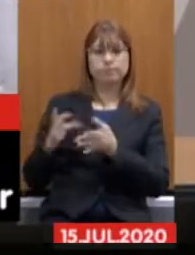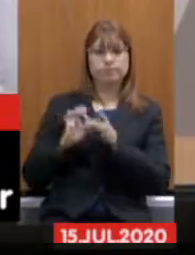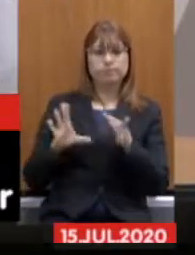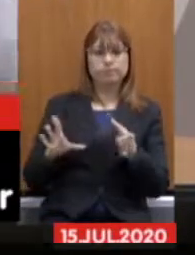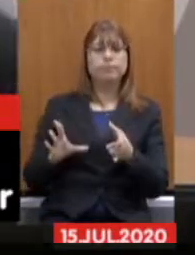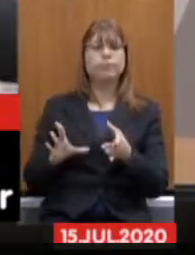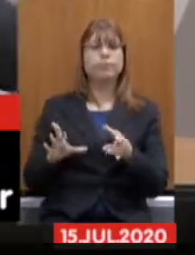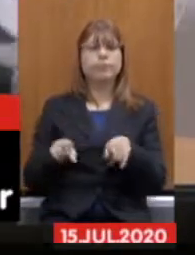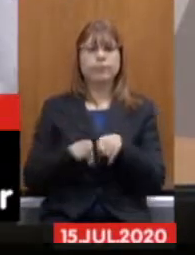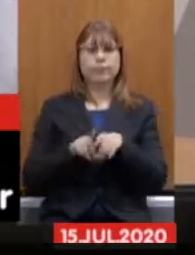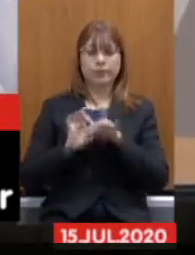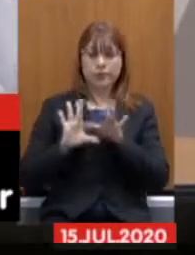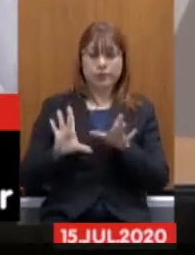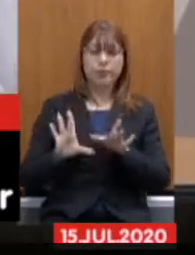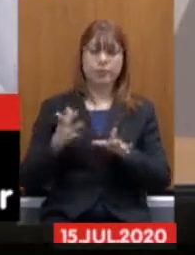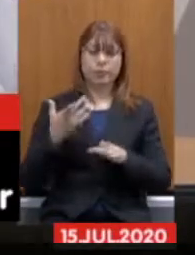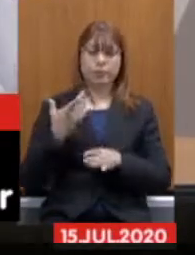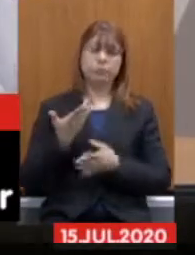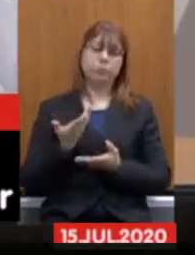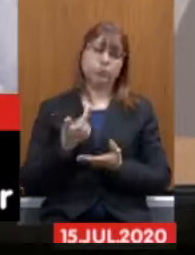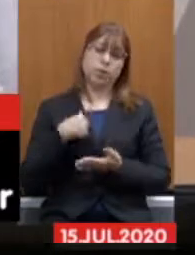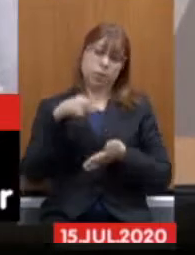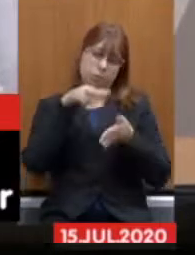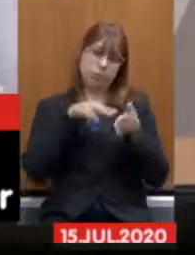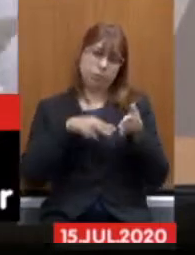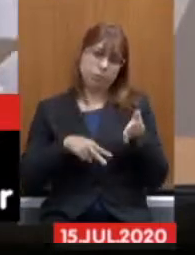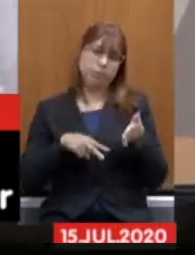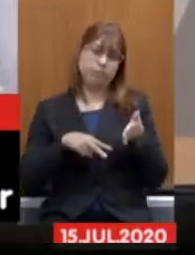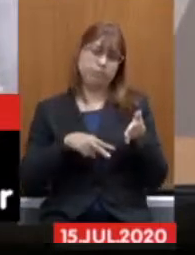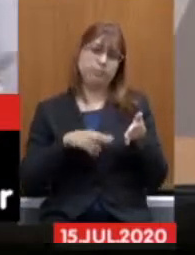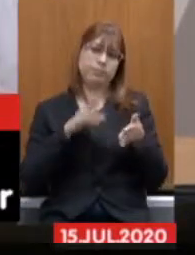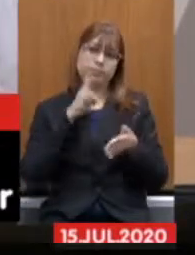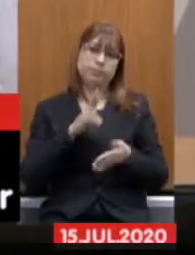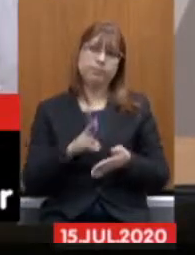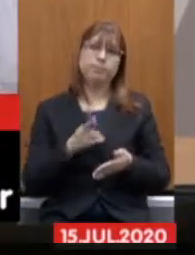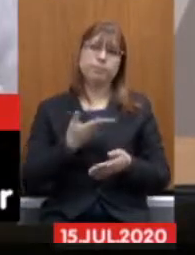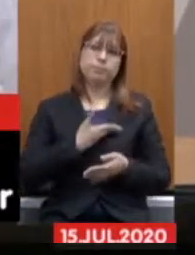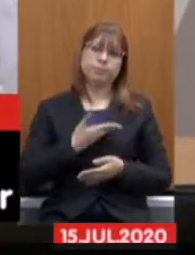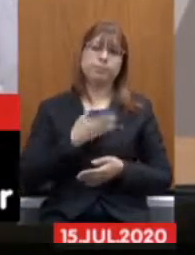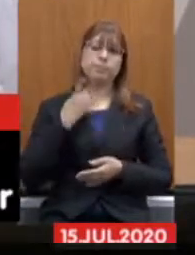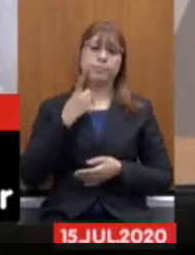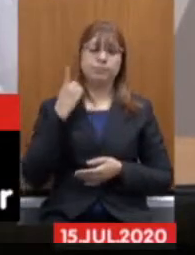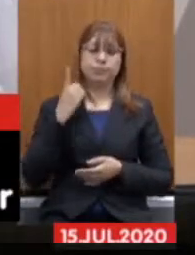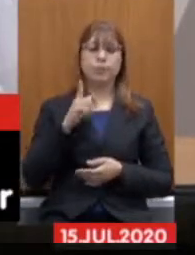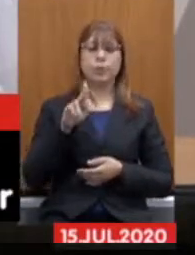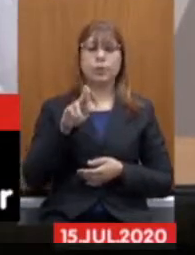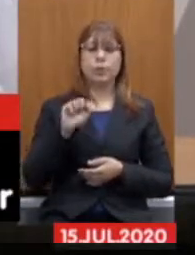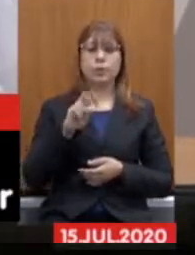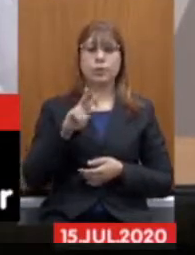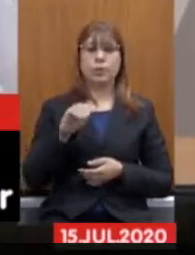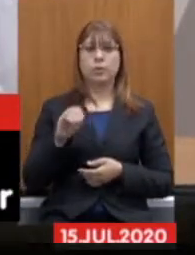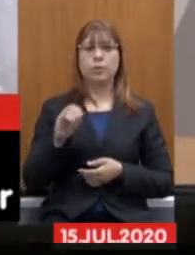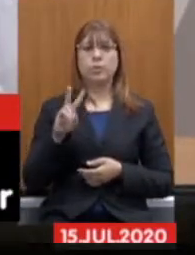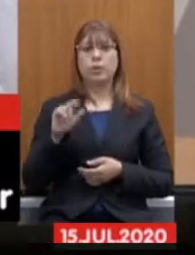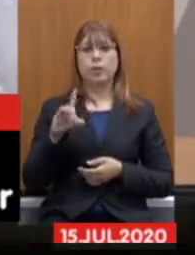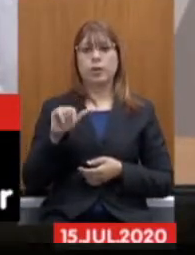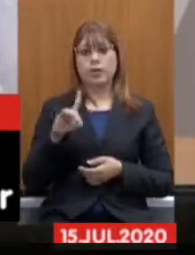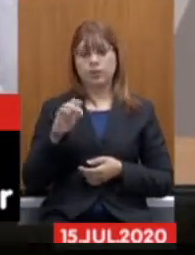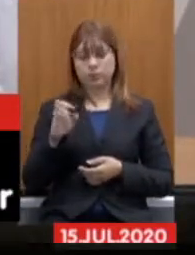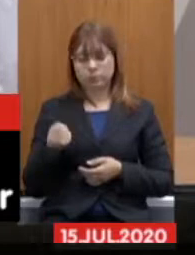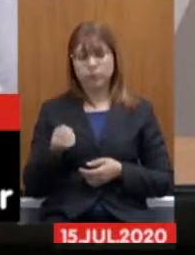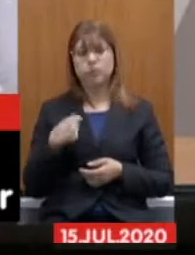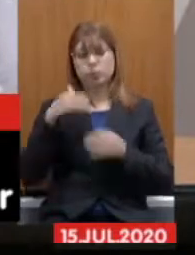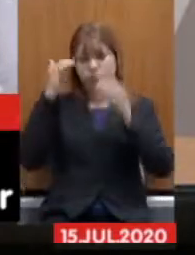colaboração e por me permitir fazer aqui a resposta ao colega deputado gustavo valadares tenho